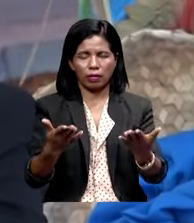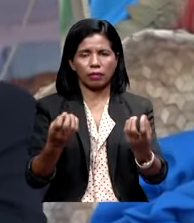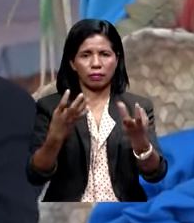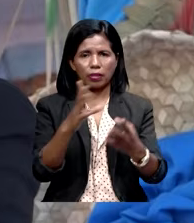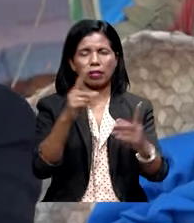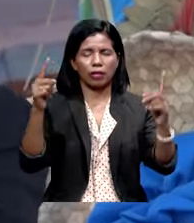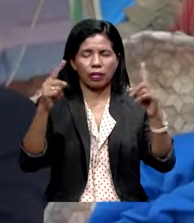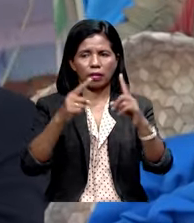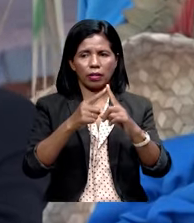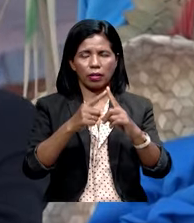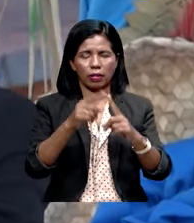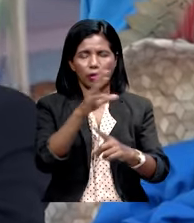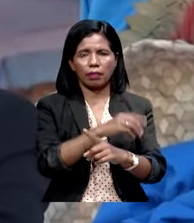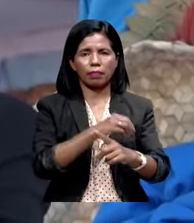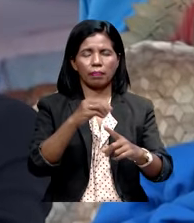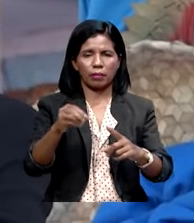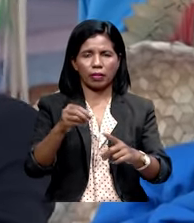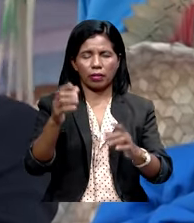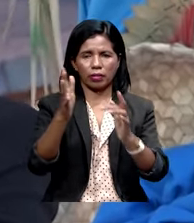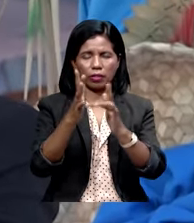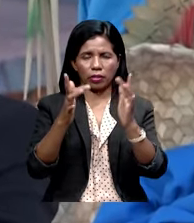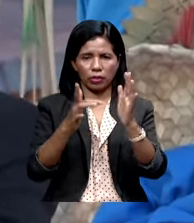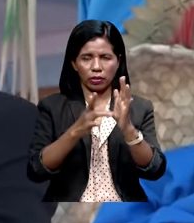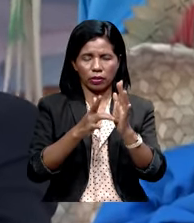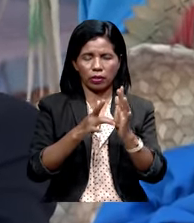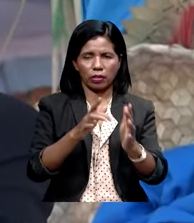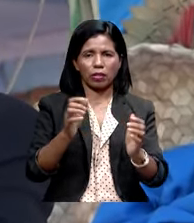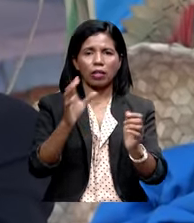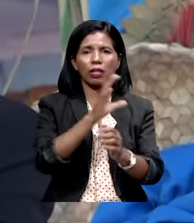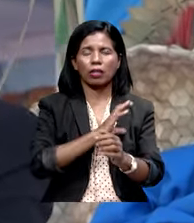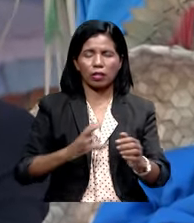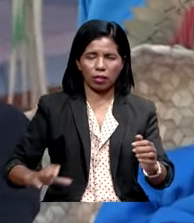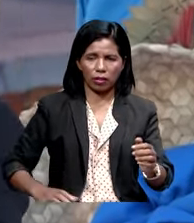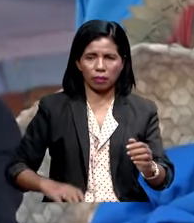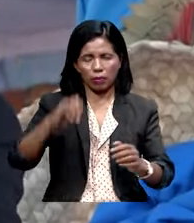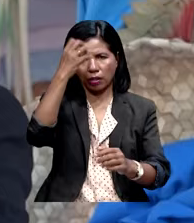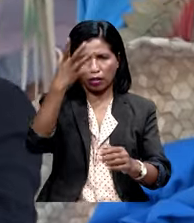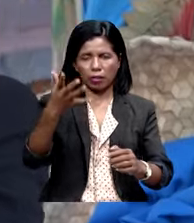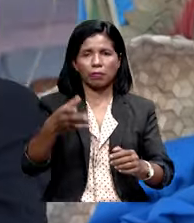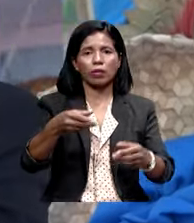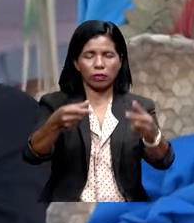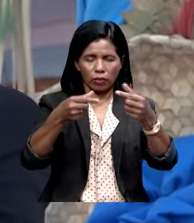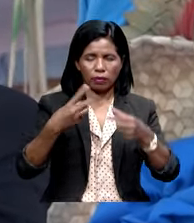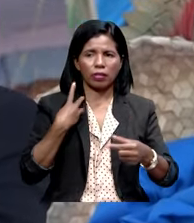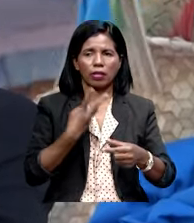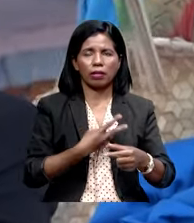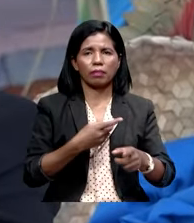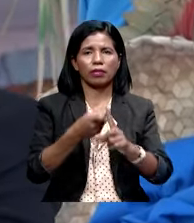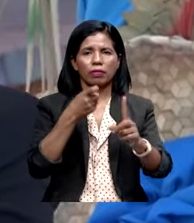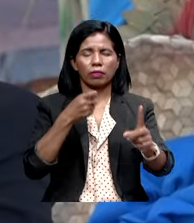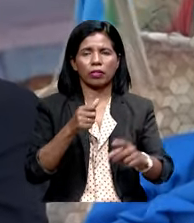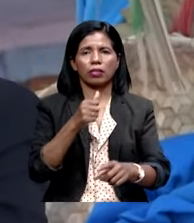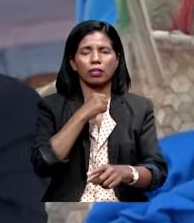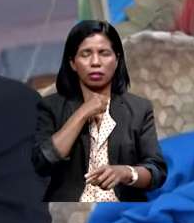Maroma Santíssima Trindade. Bagrasa tomat nebe haraik Miami lihusi ninia